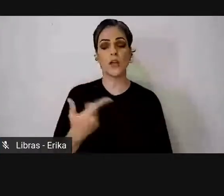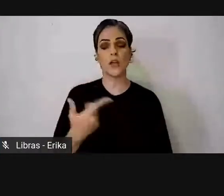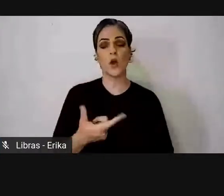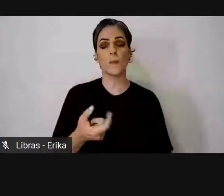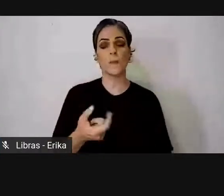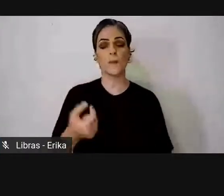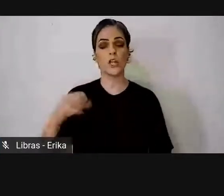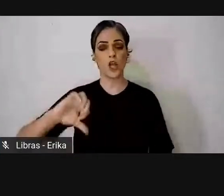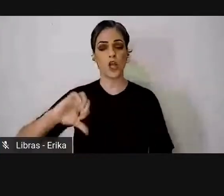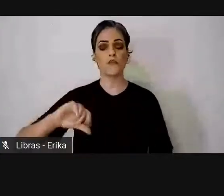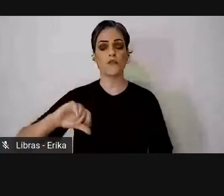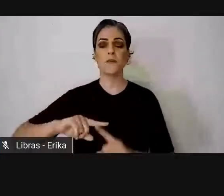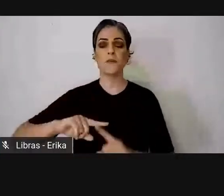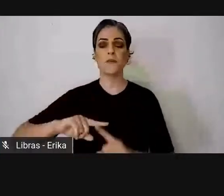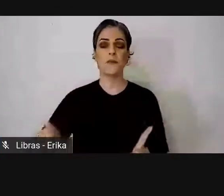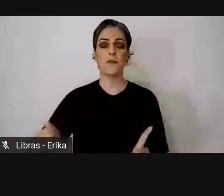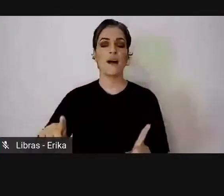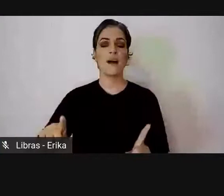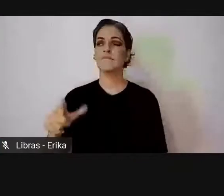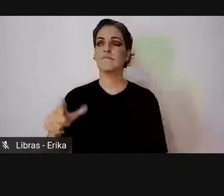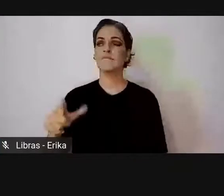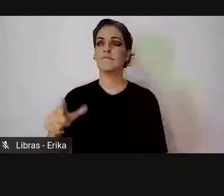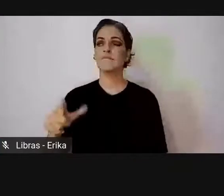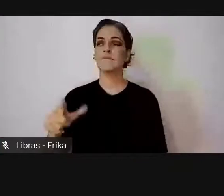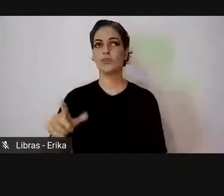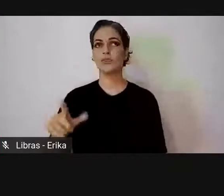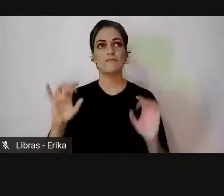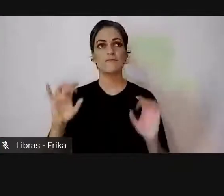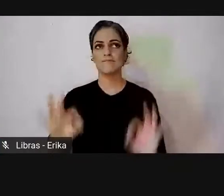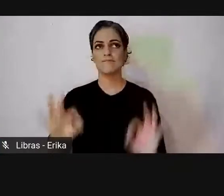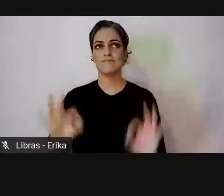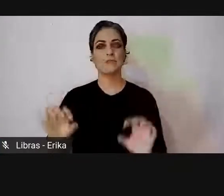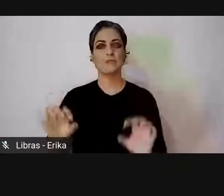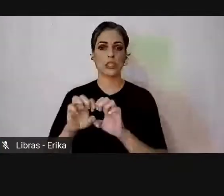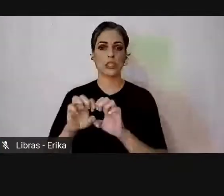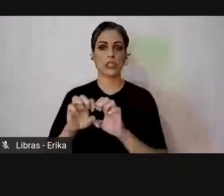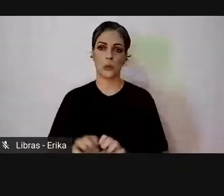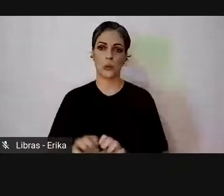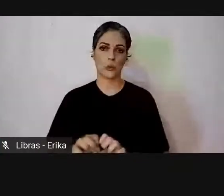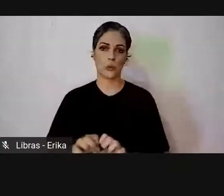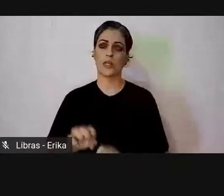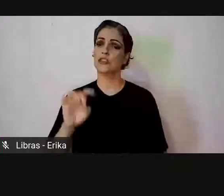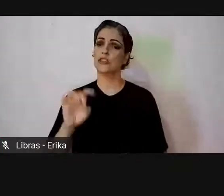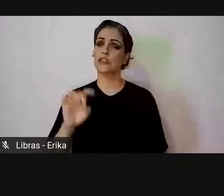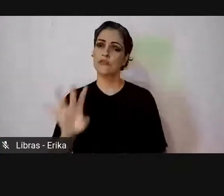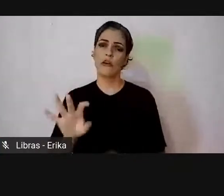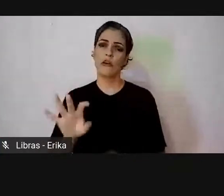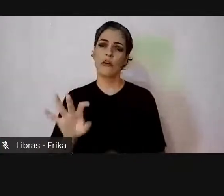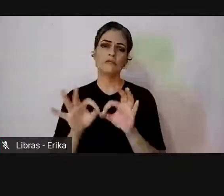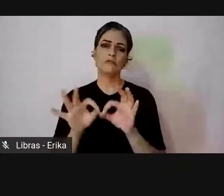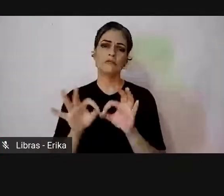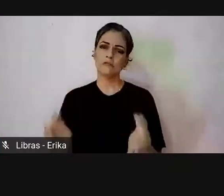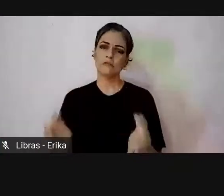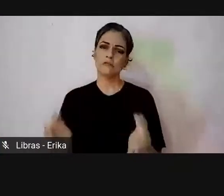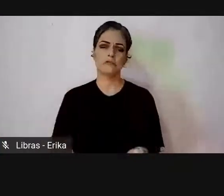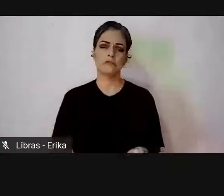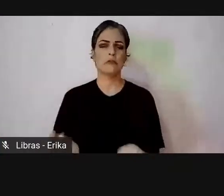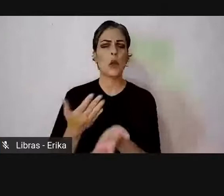estrutura. Foi uma criação simbólica, um início de um processo de reconhecimento de